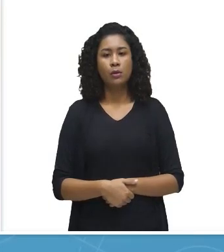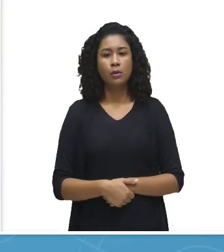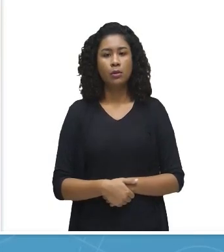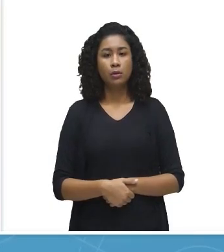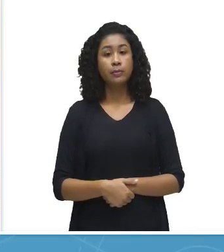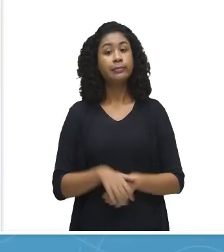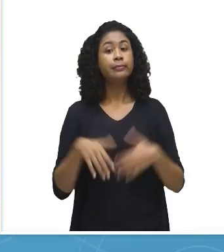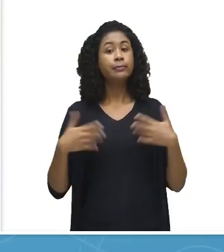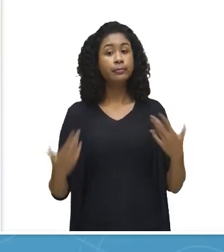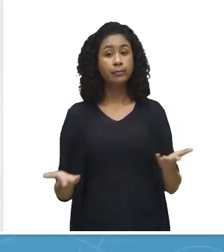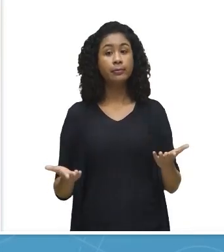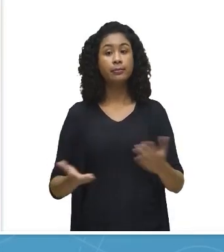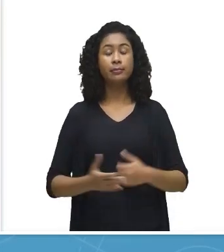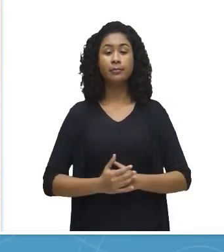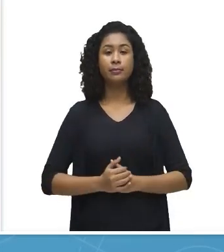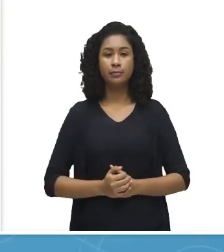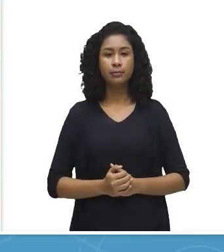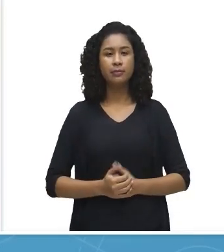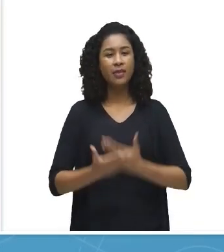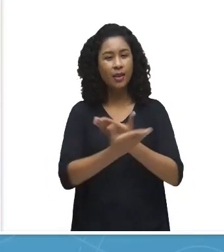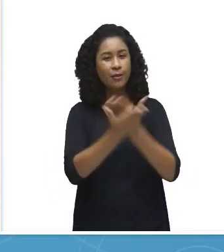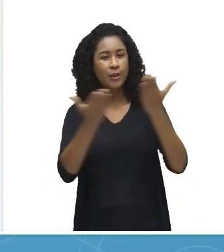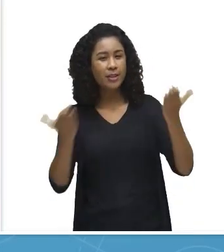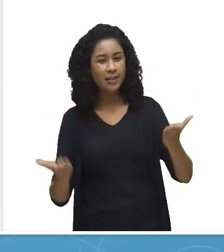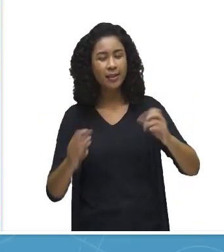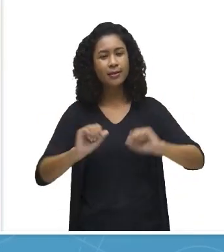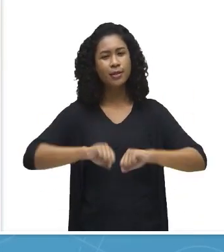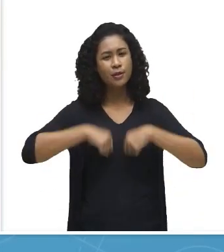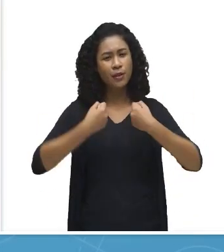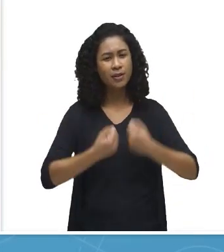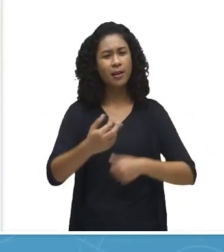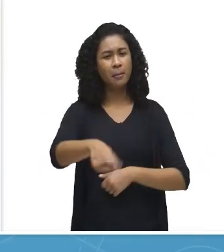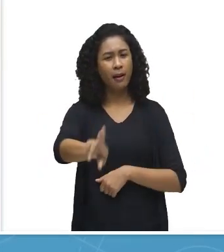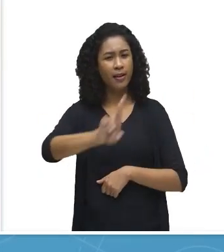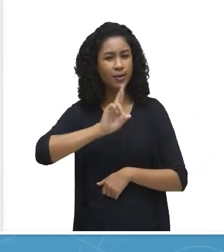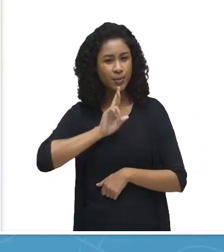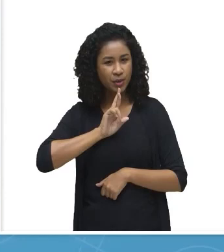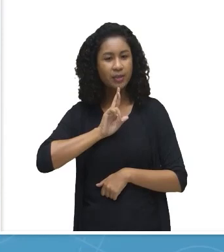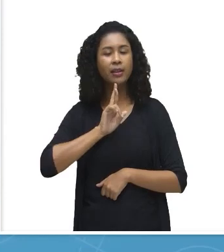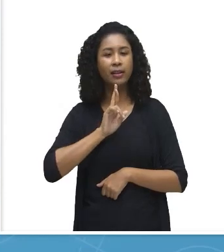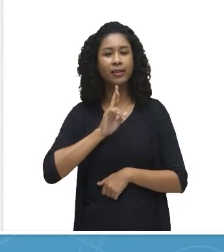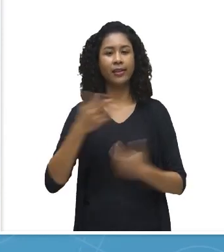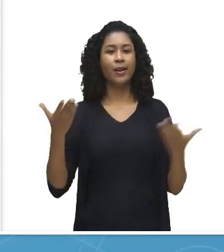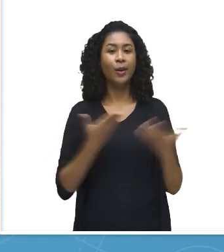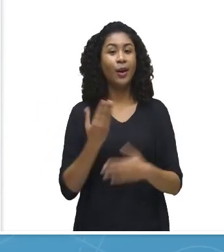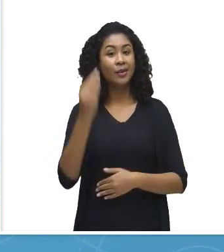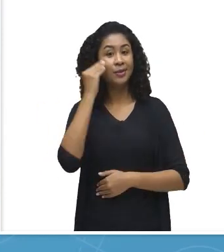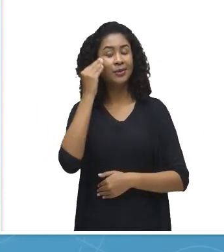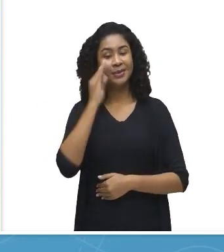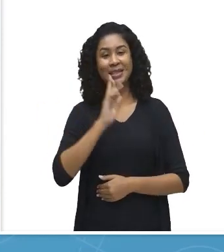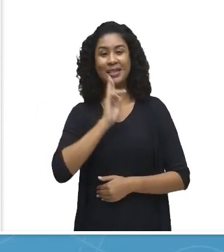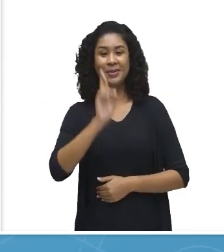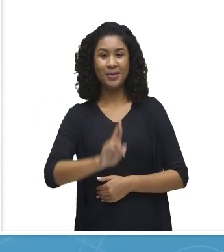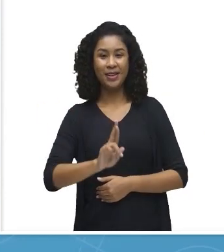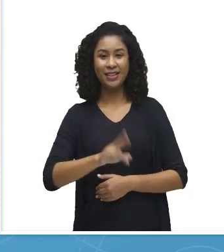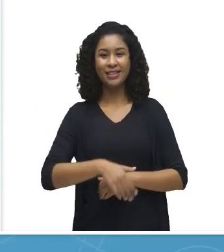Bem, a você que tentou responder de alguma maneira, vamos tentar ver a nossa resposta de